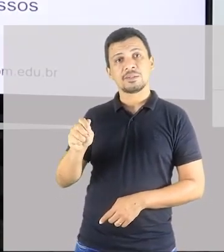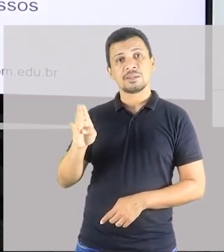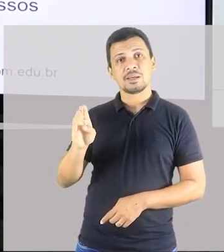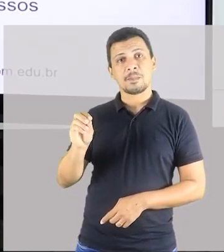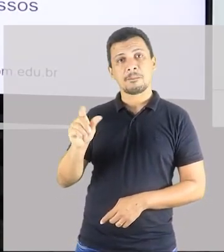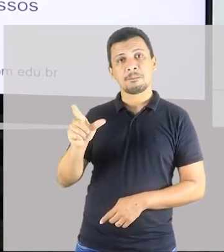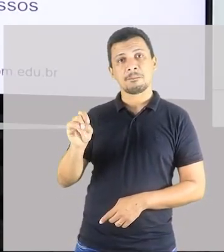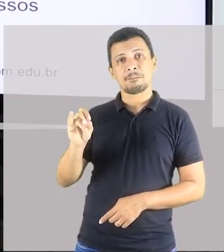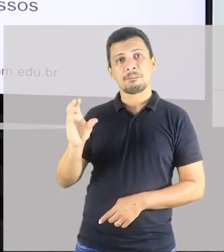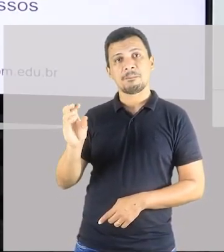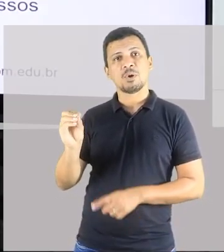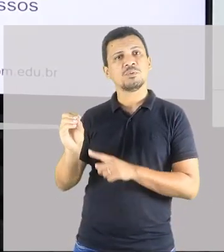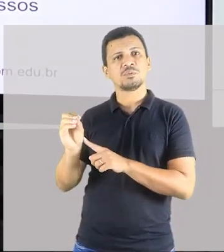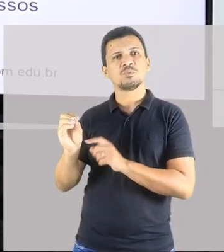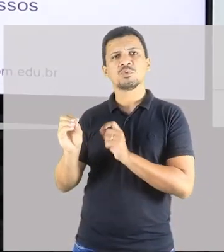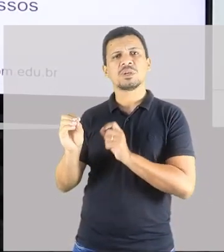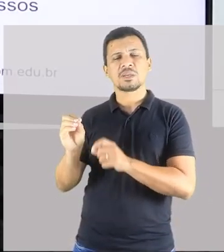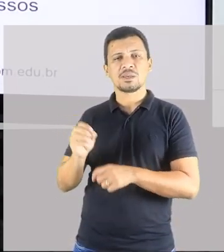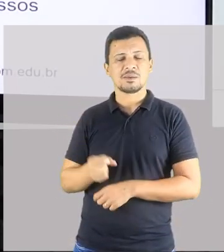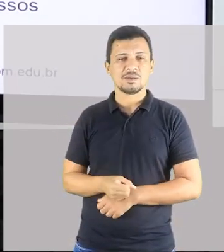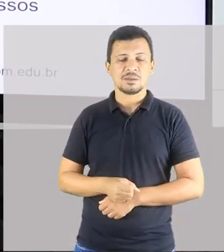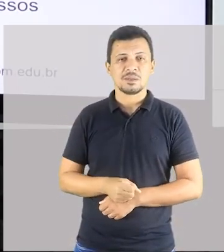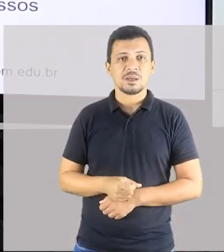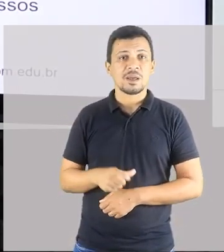relacionados ao aumento da massa